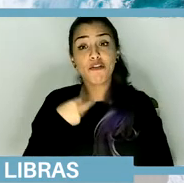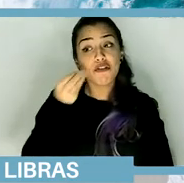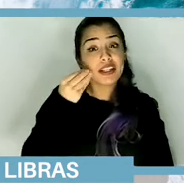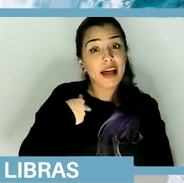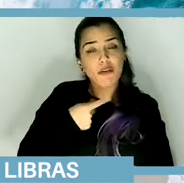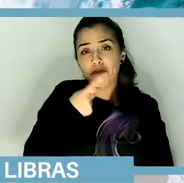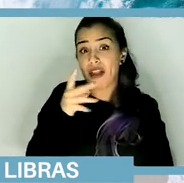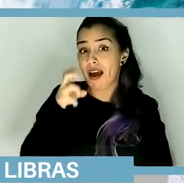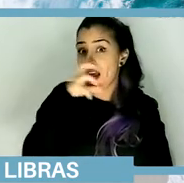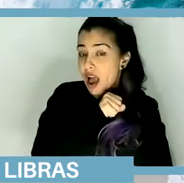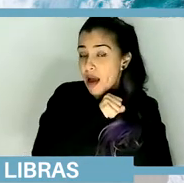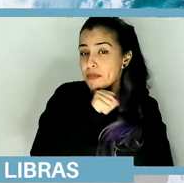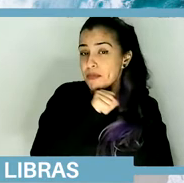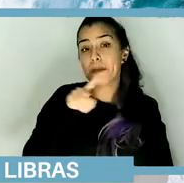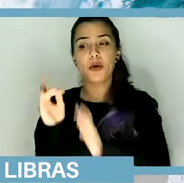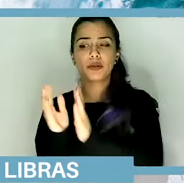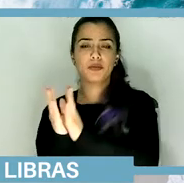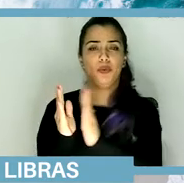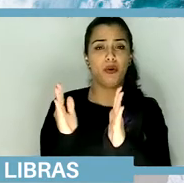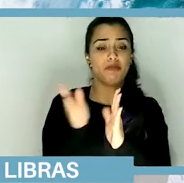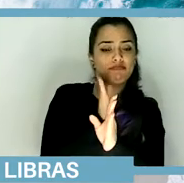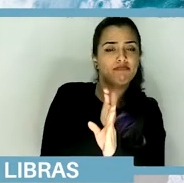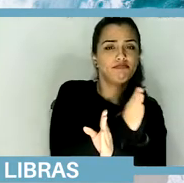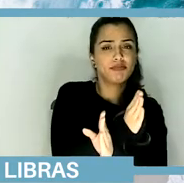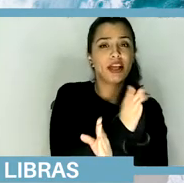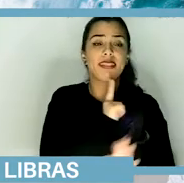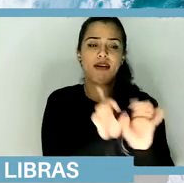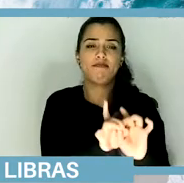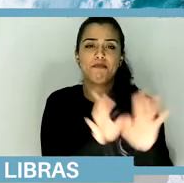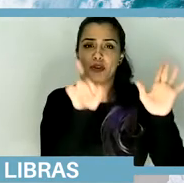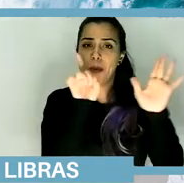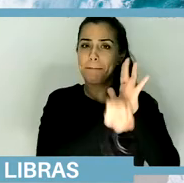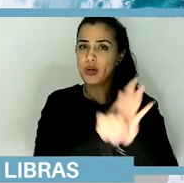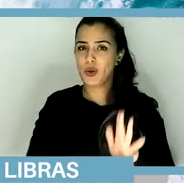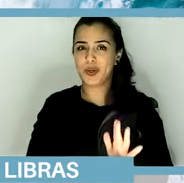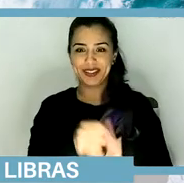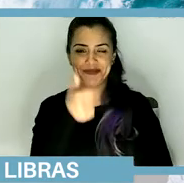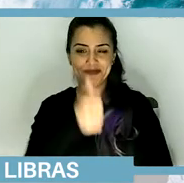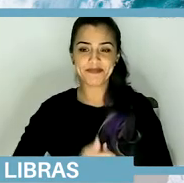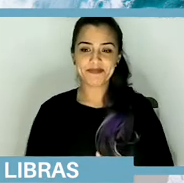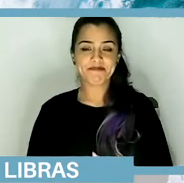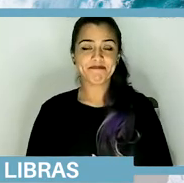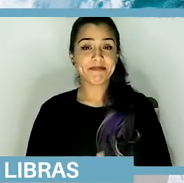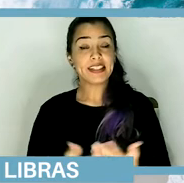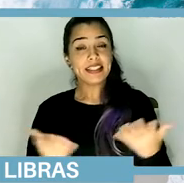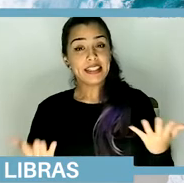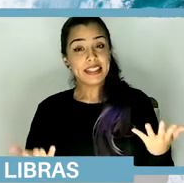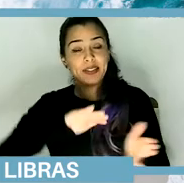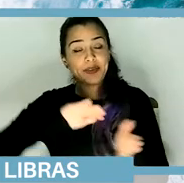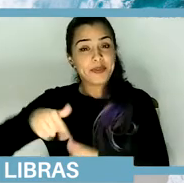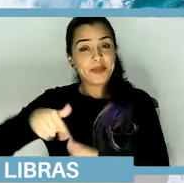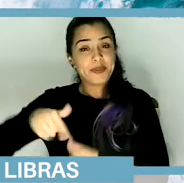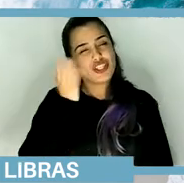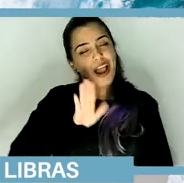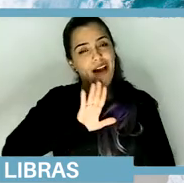na no momento das perguntas é bom já foi apresentada aqui em breve resumo